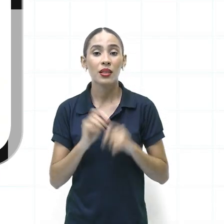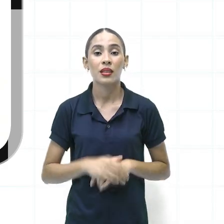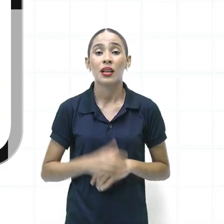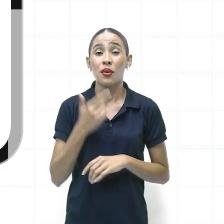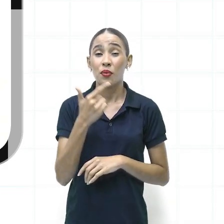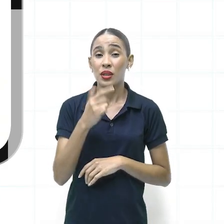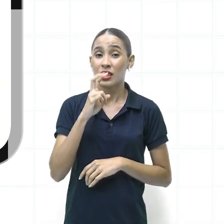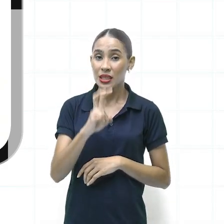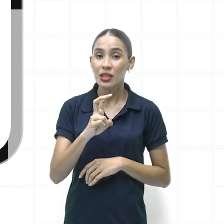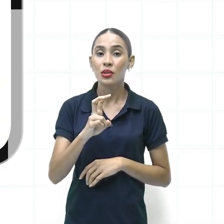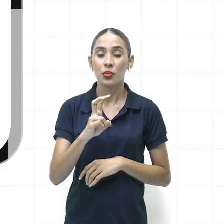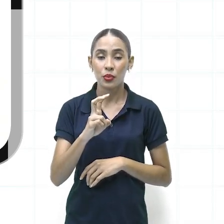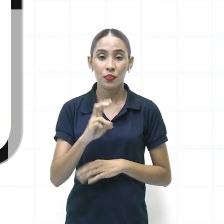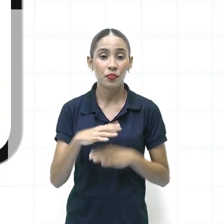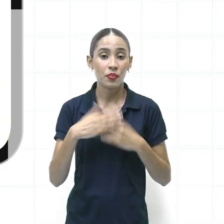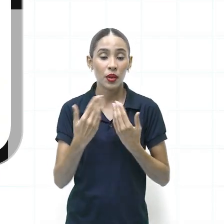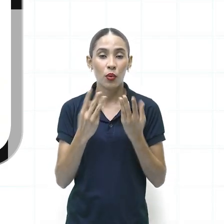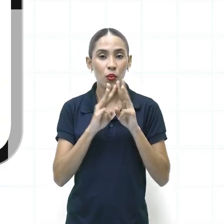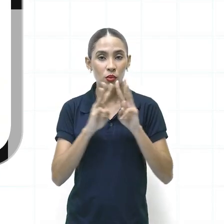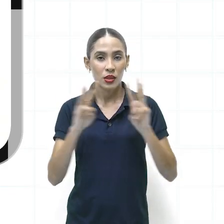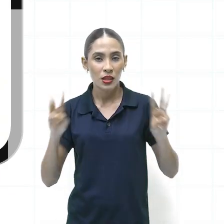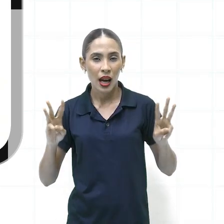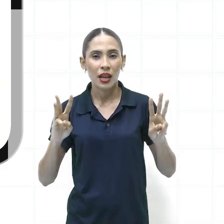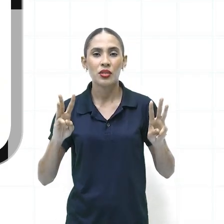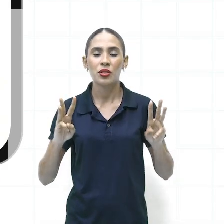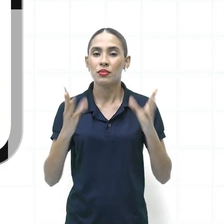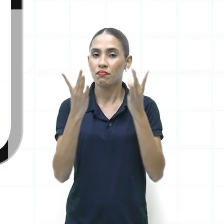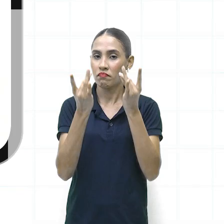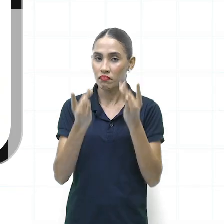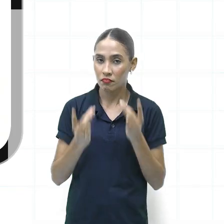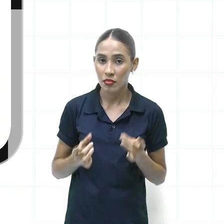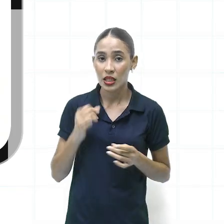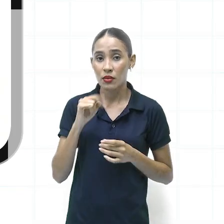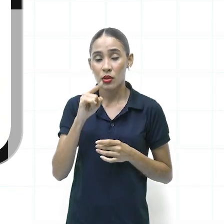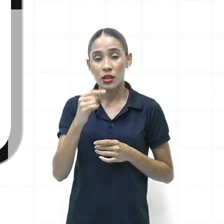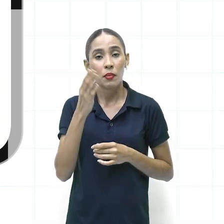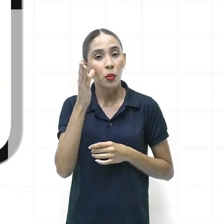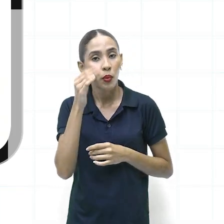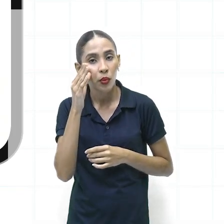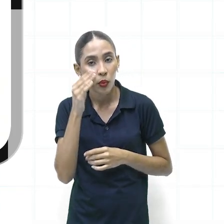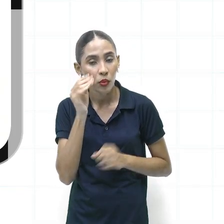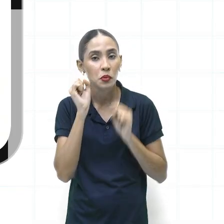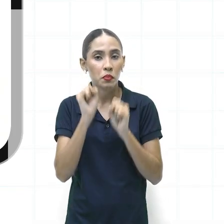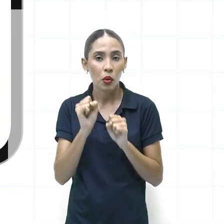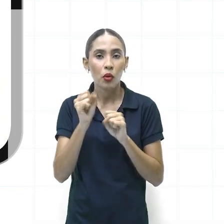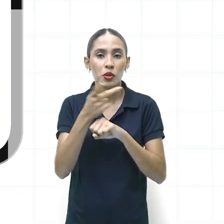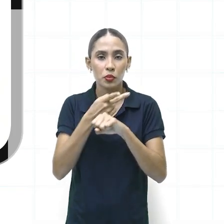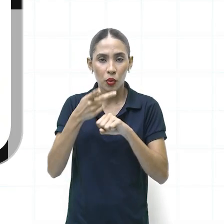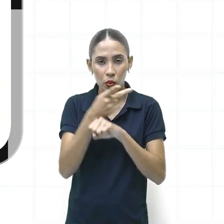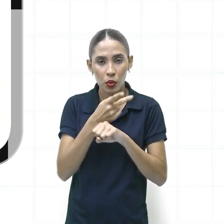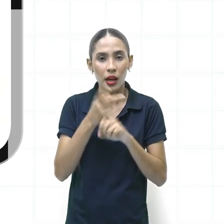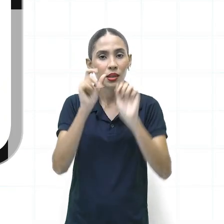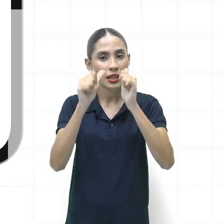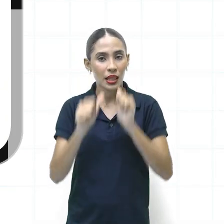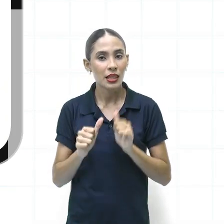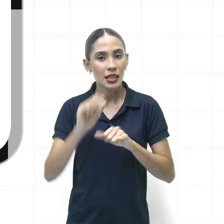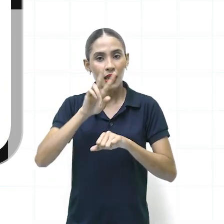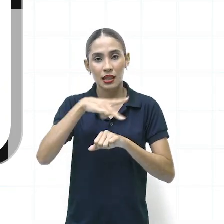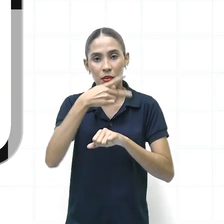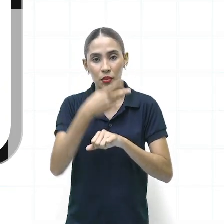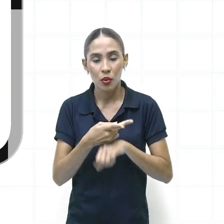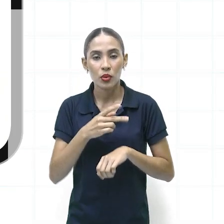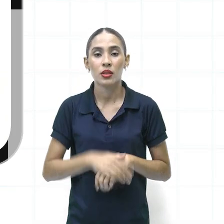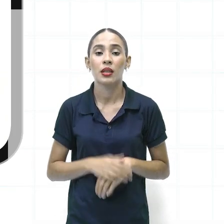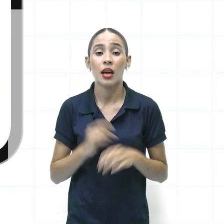25 casos. Esse site, ele é bem completo, né? Se vocês tiverem curiosidade, podem explorar um pouquinho depois.